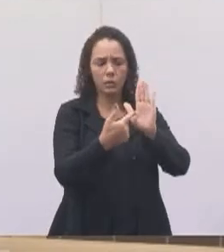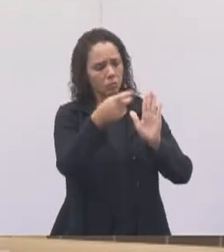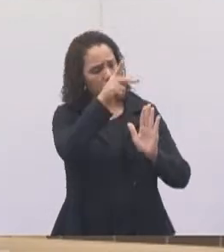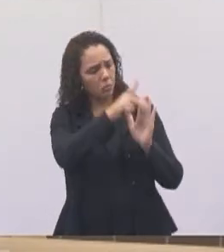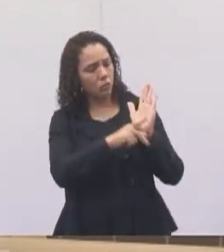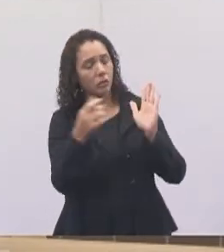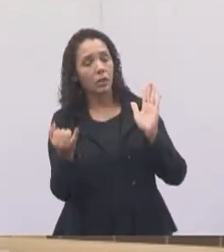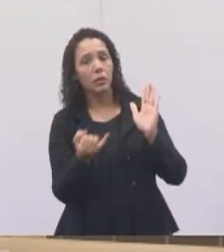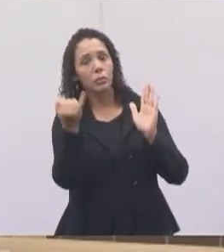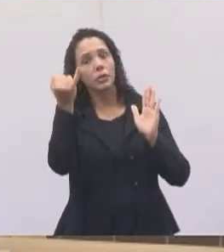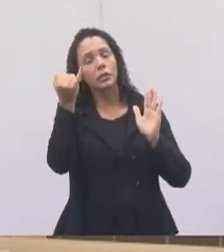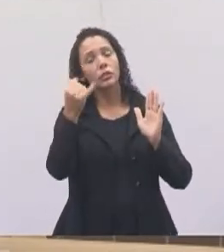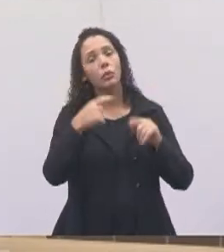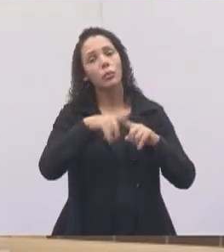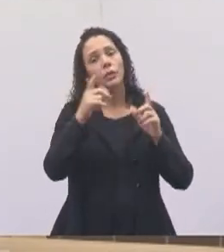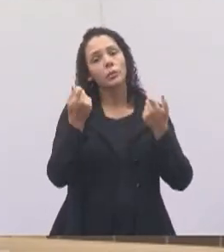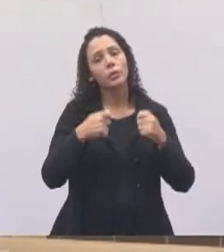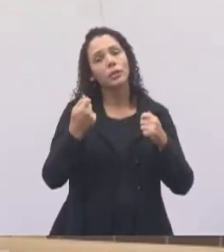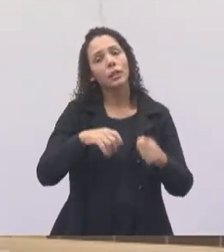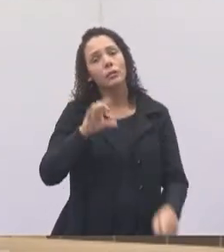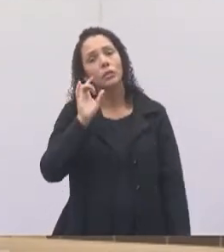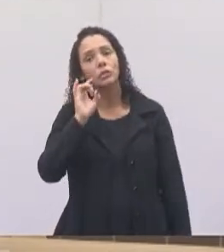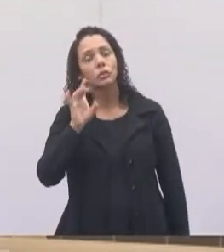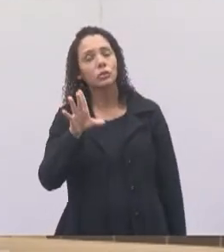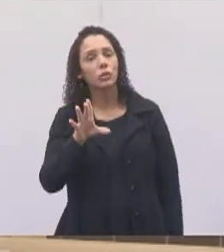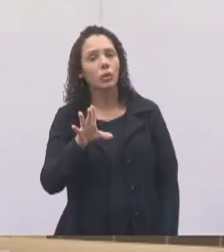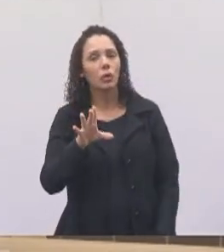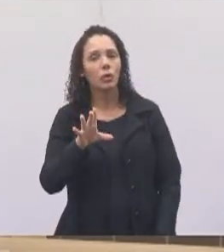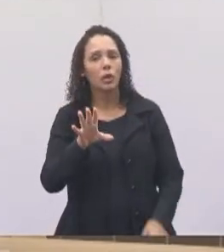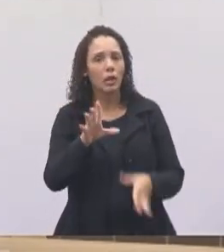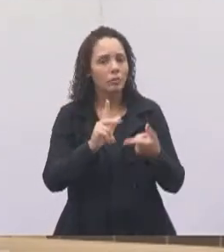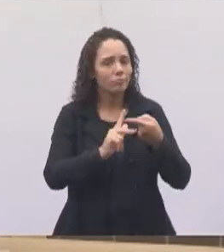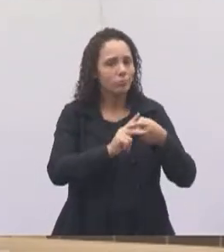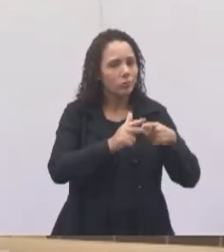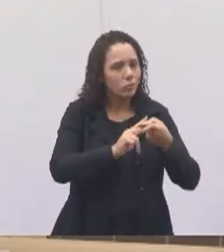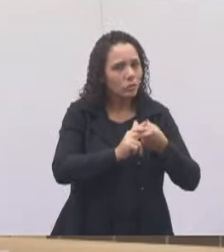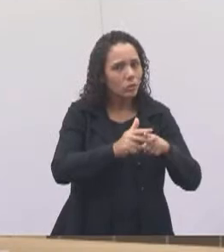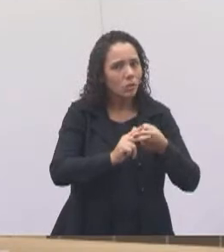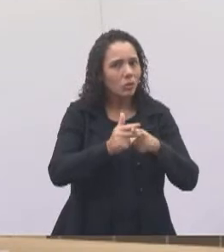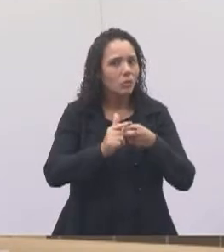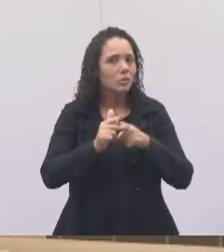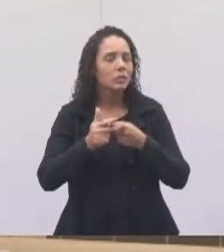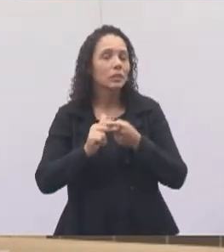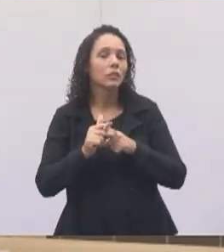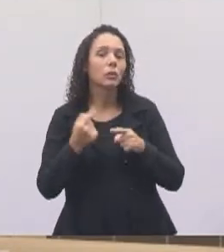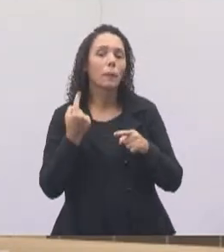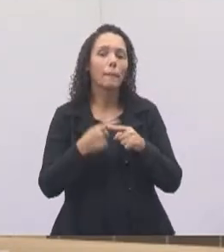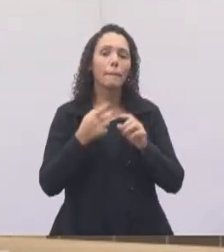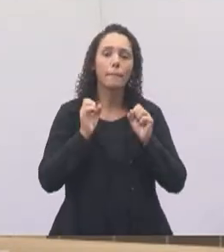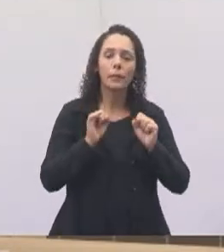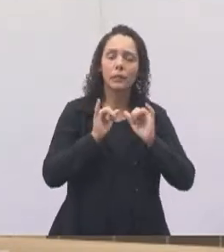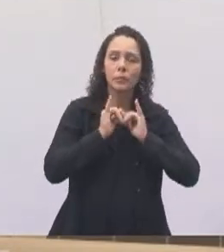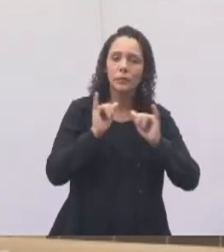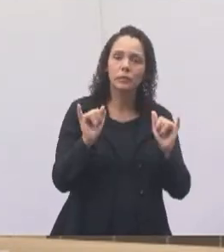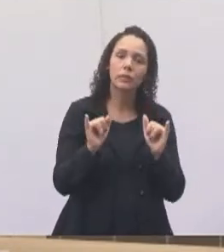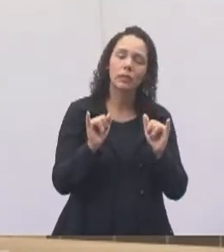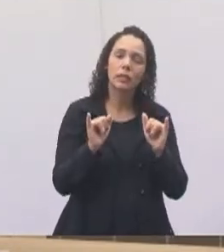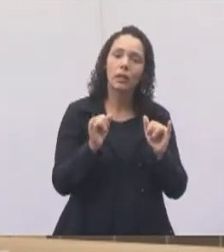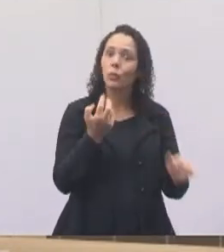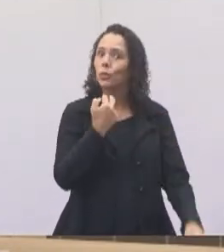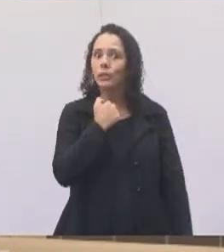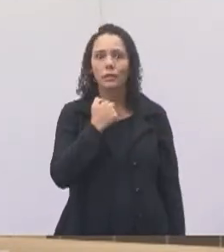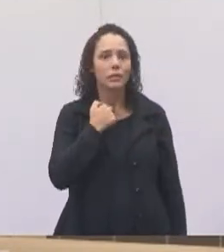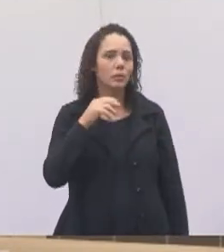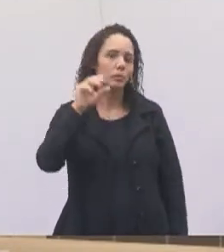mas a gente precisava só deixar aberto essas questões, tá? Porque a gente pode falar o que não pode